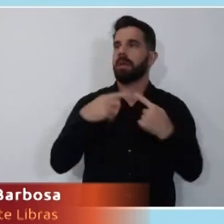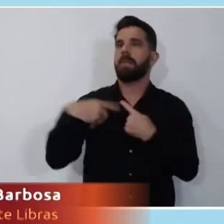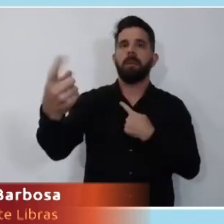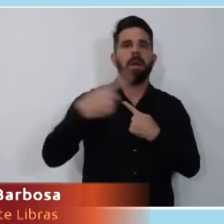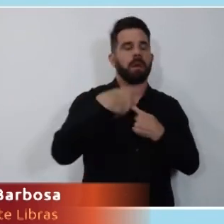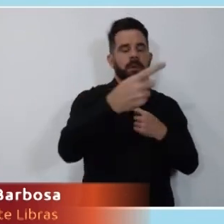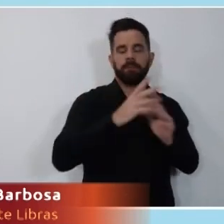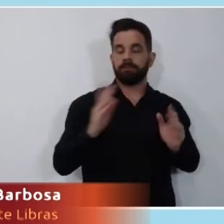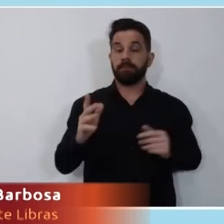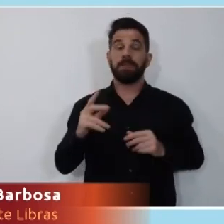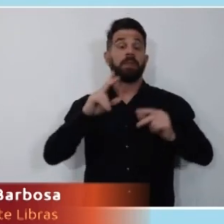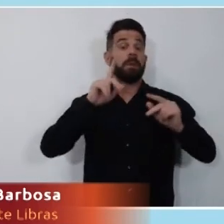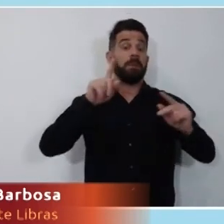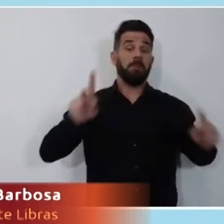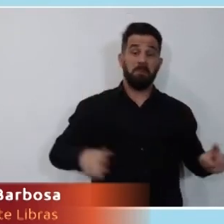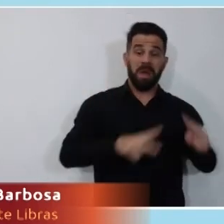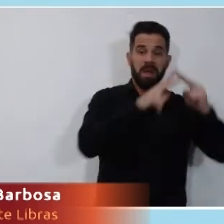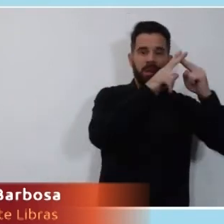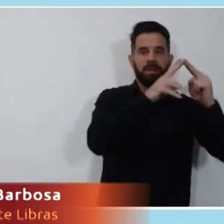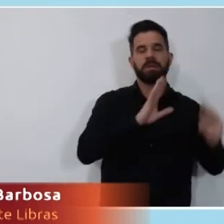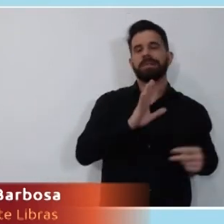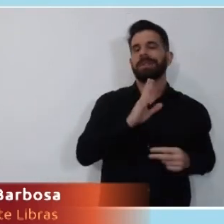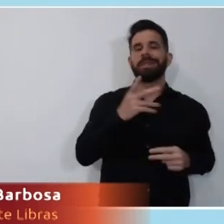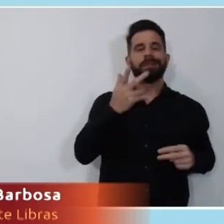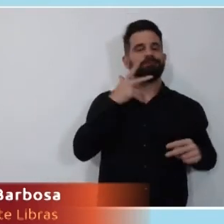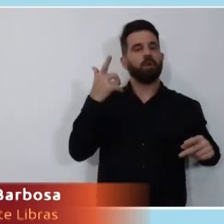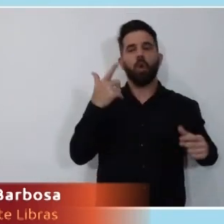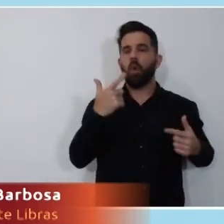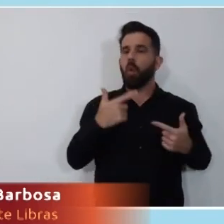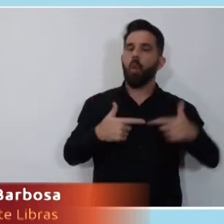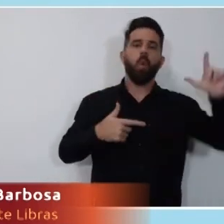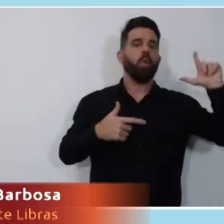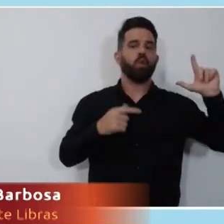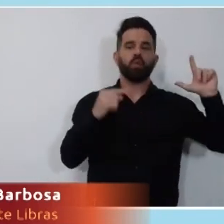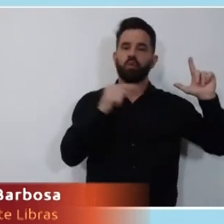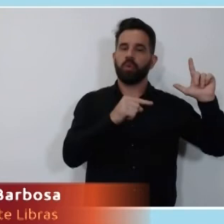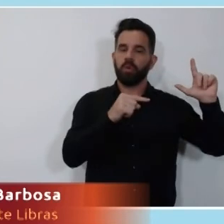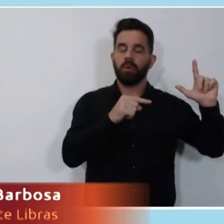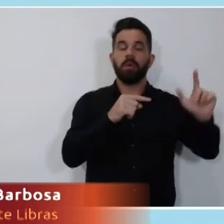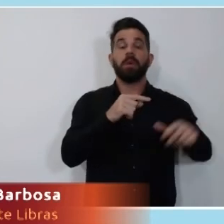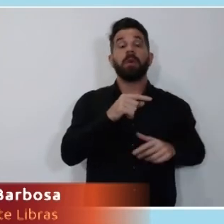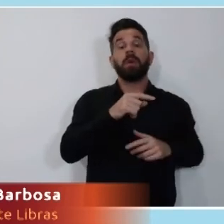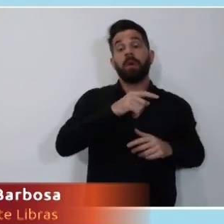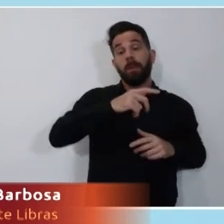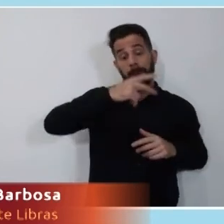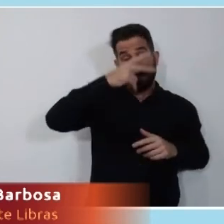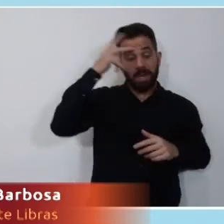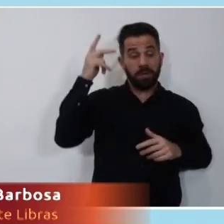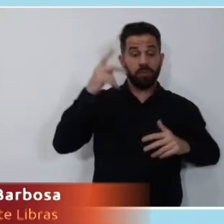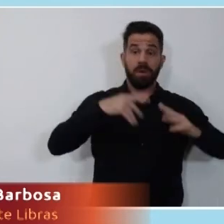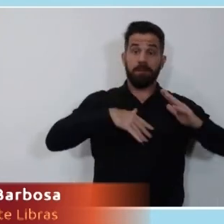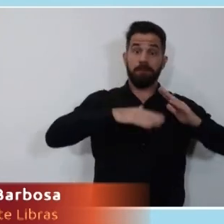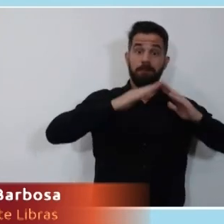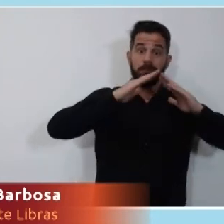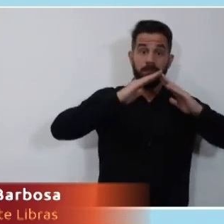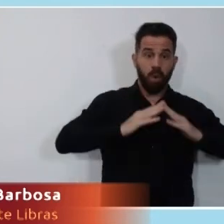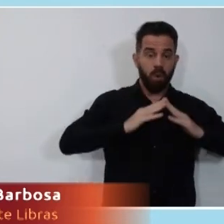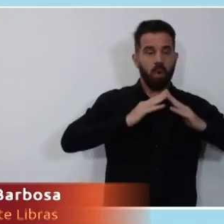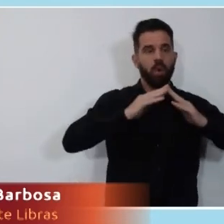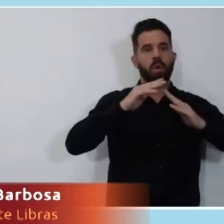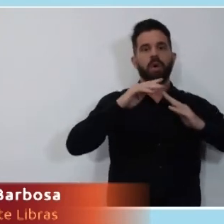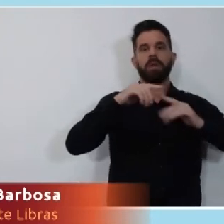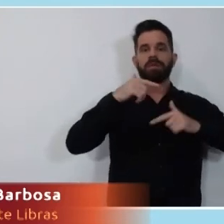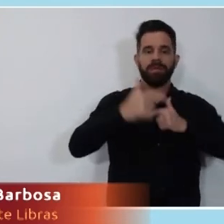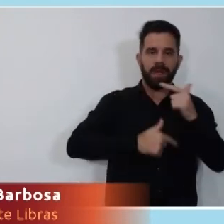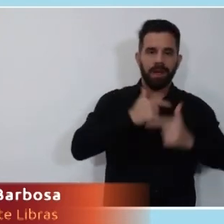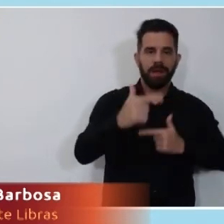Falou, olha, nós vamos ter que estabelecer uma política aqui em que ninguém poderá morar, trabalhar ou precisar de médico, escola,